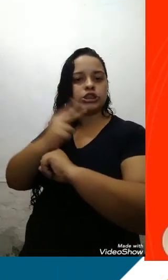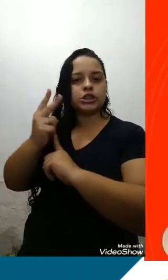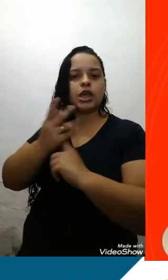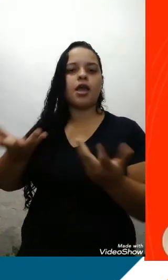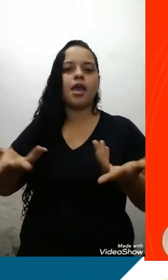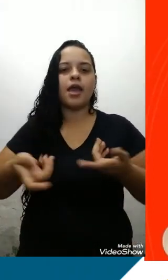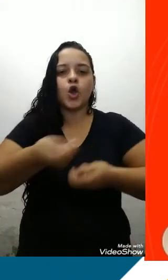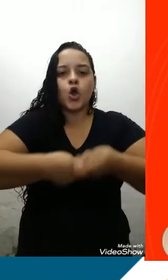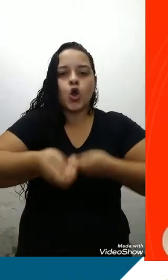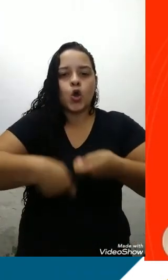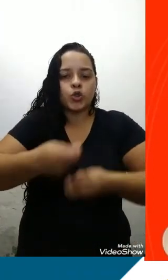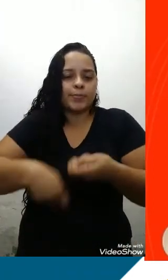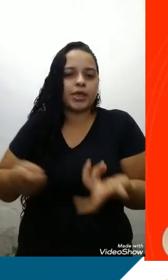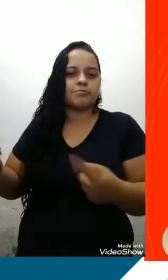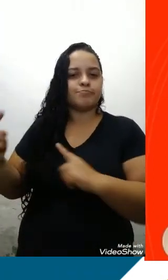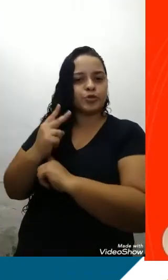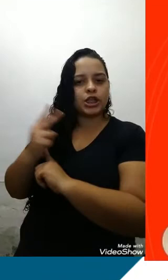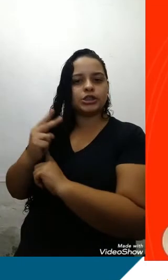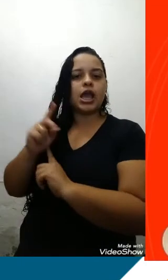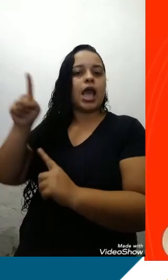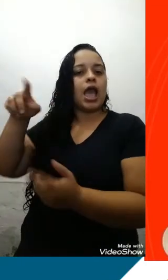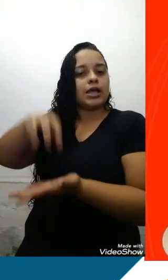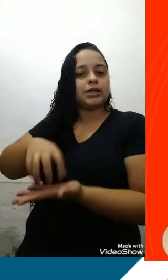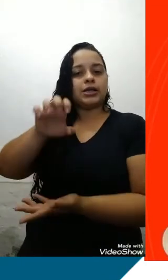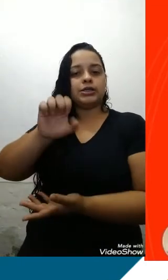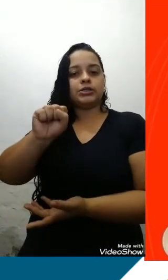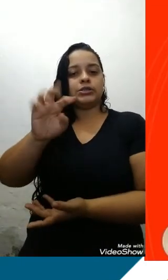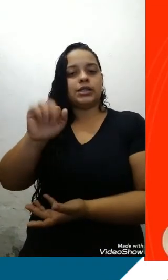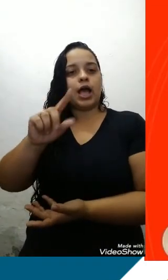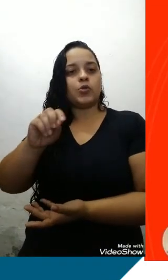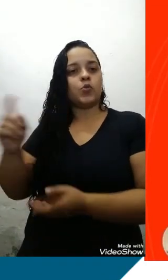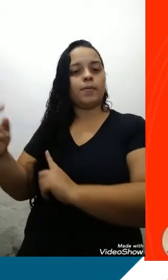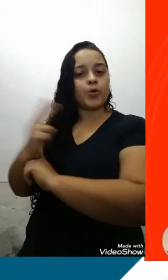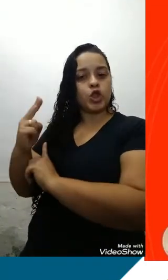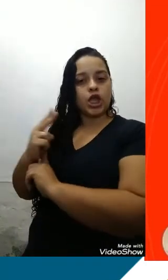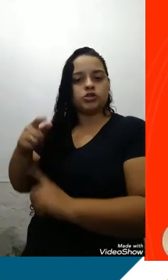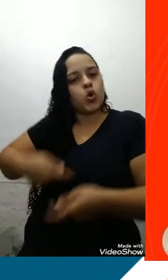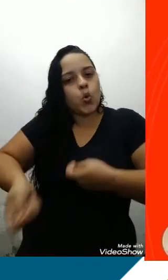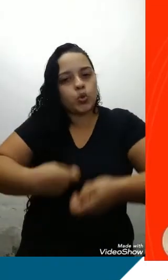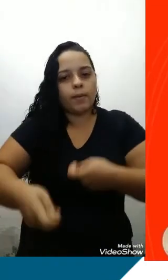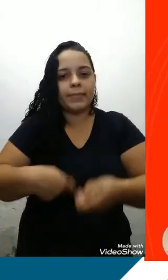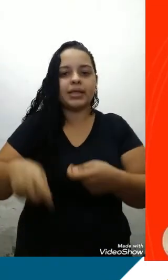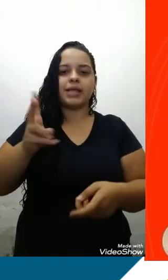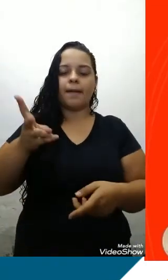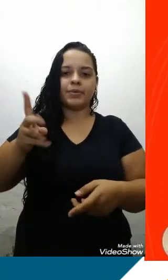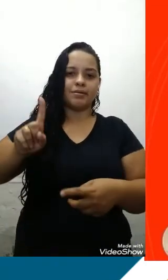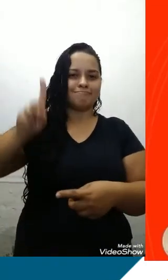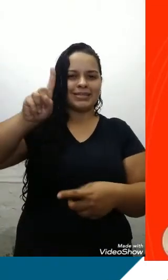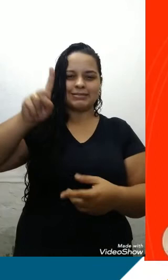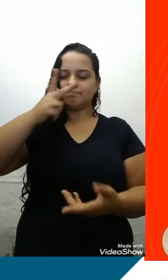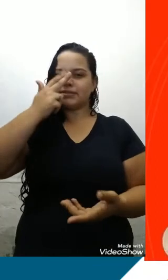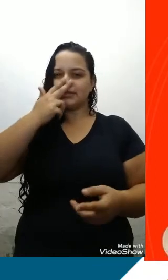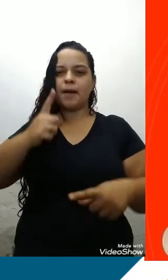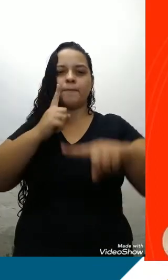à formação de uma economia que esteja sempre no topo, né? Uma economia que esteja